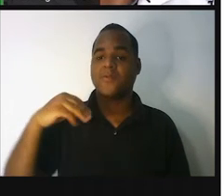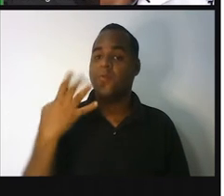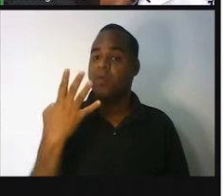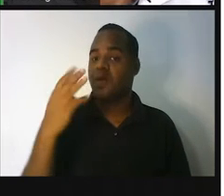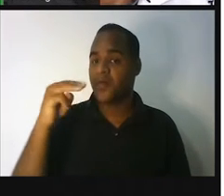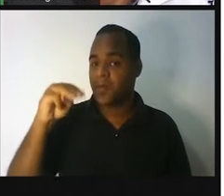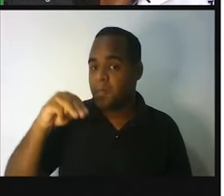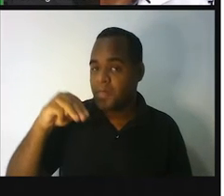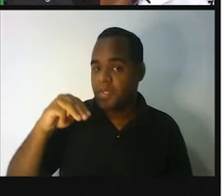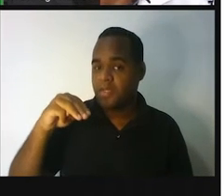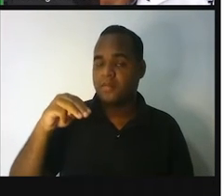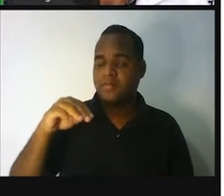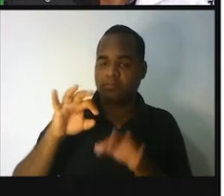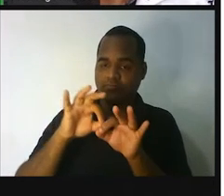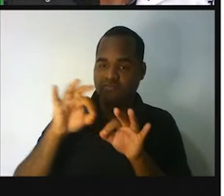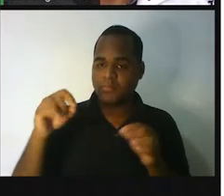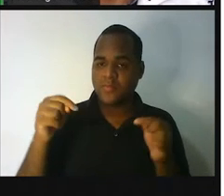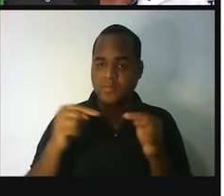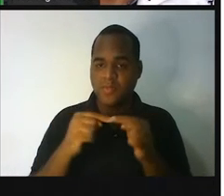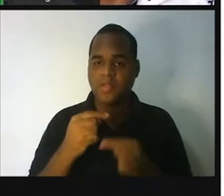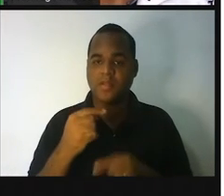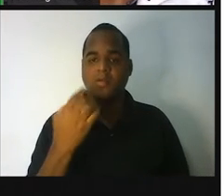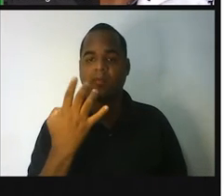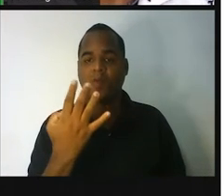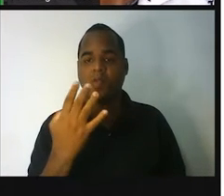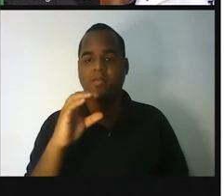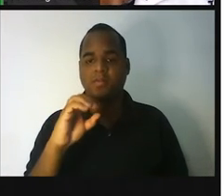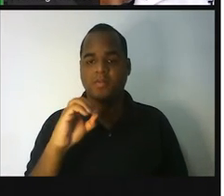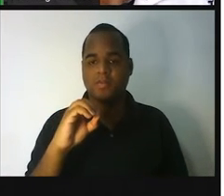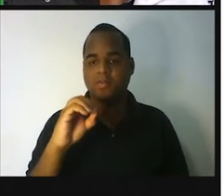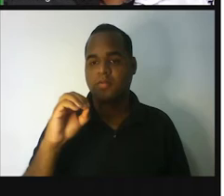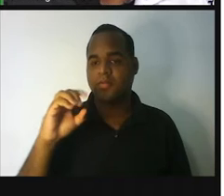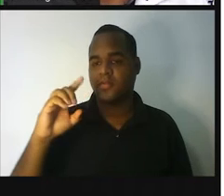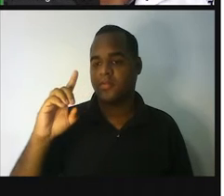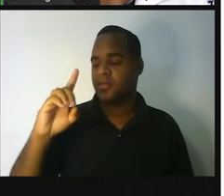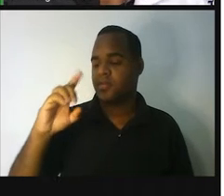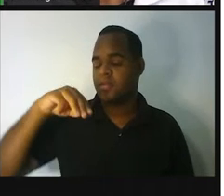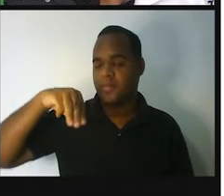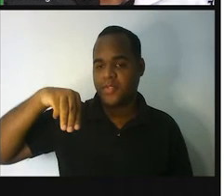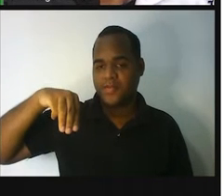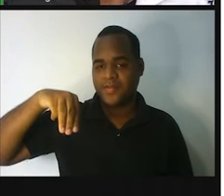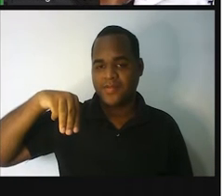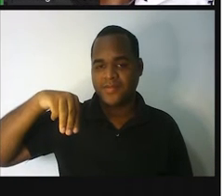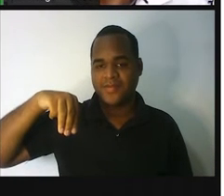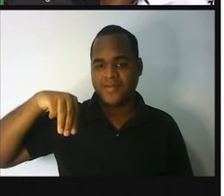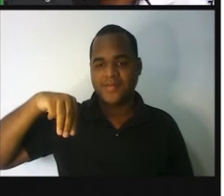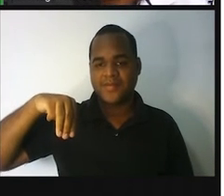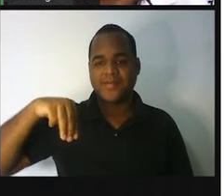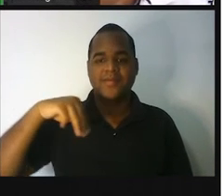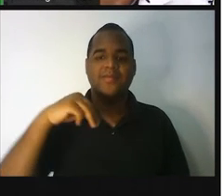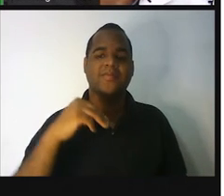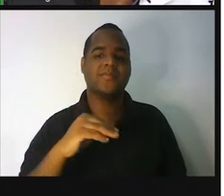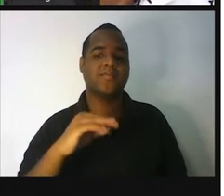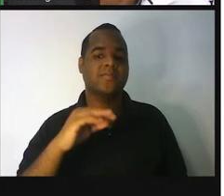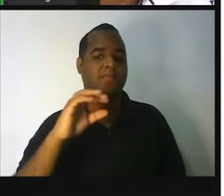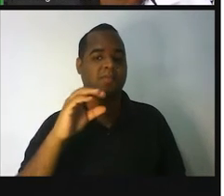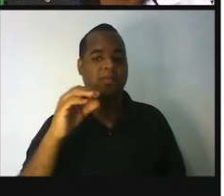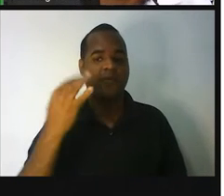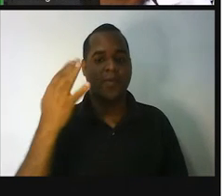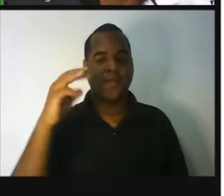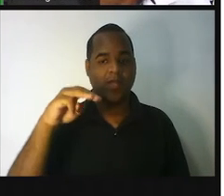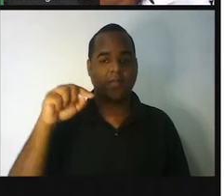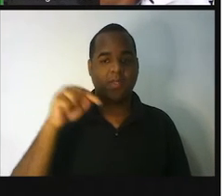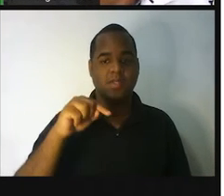quatro meses primeiro é o mesmo que 40 de cima quatro metros de